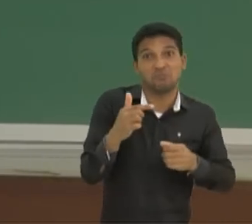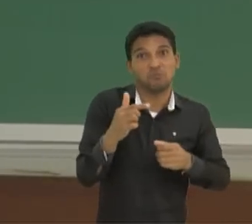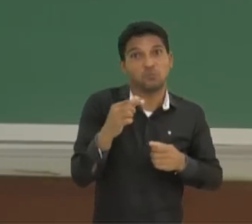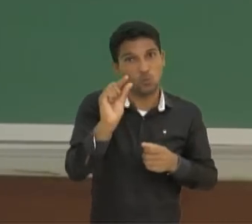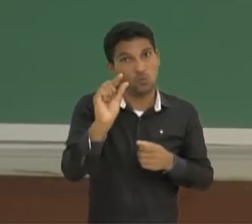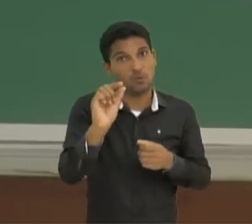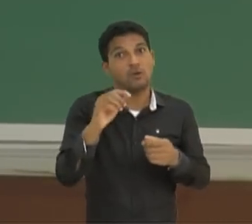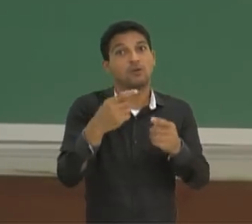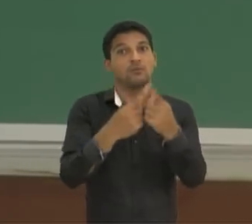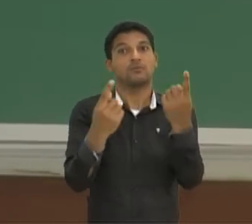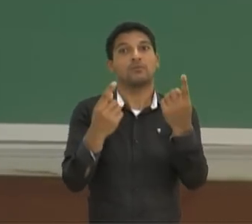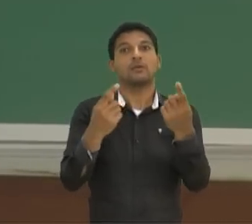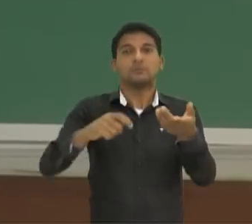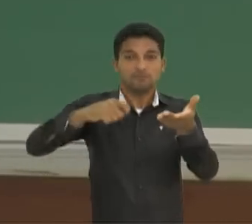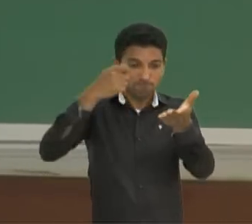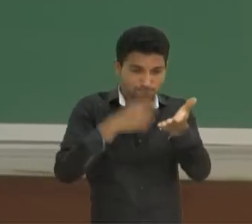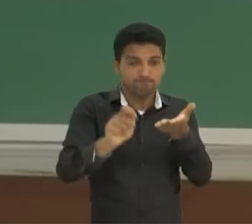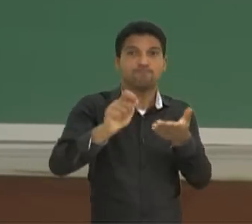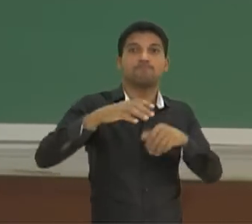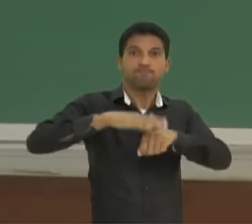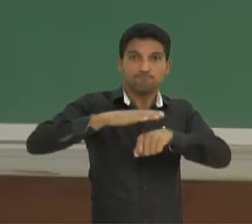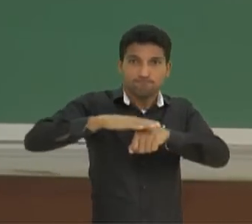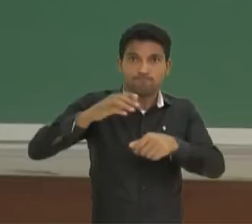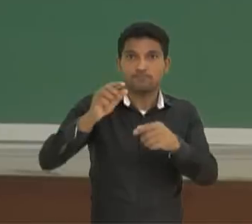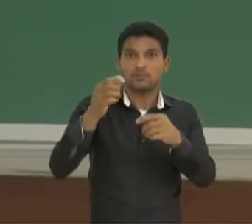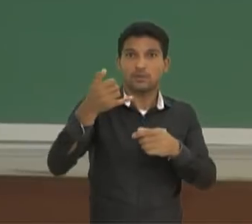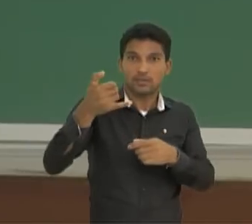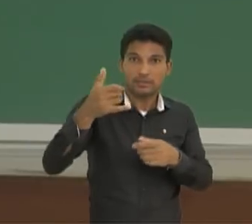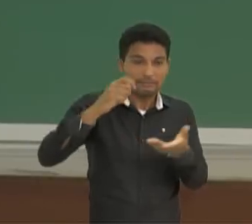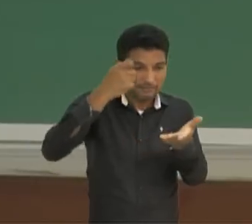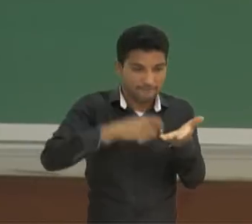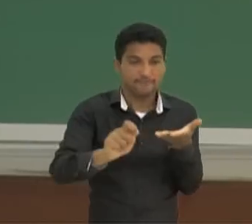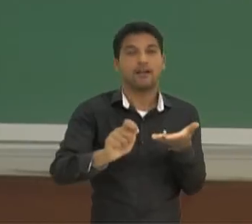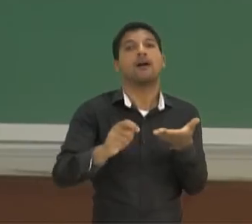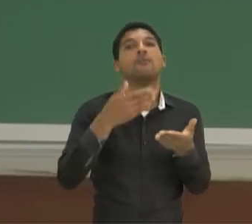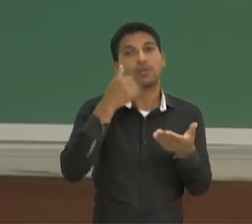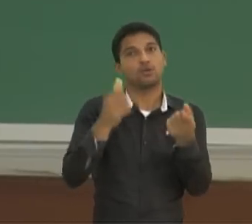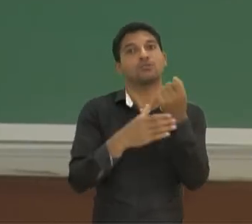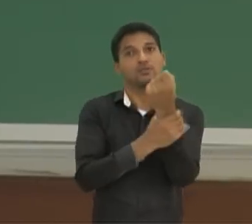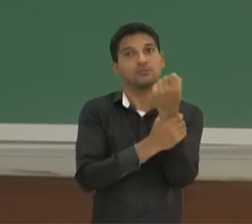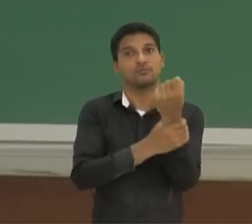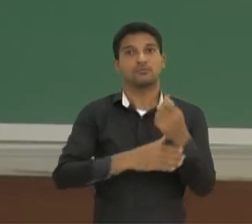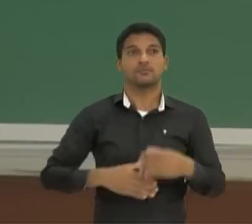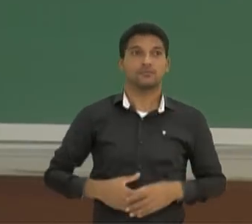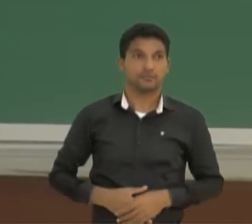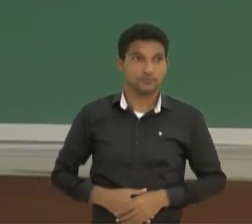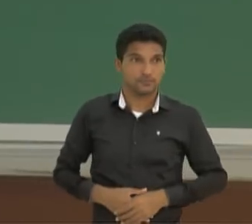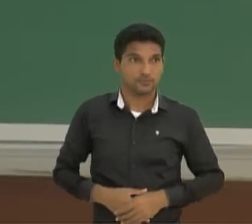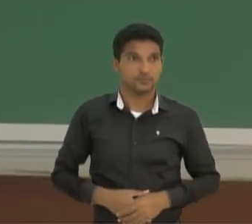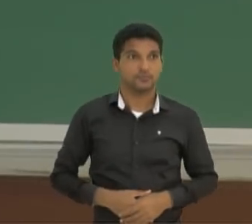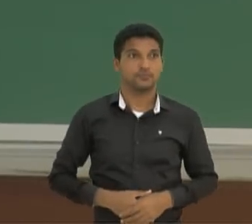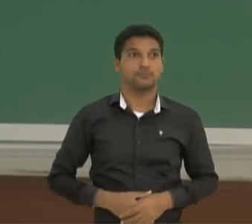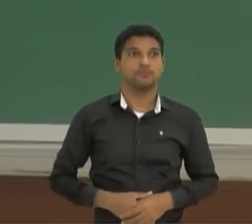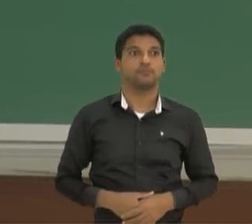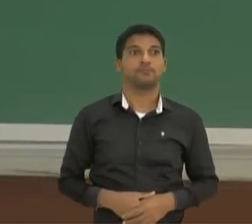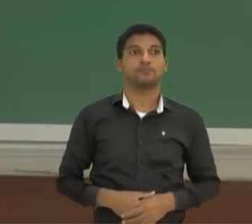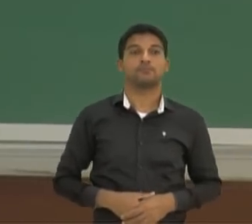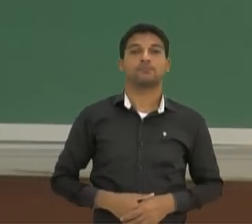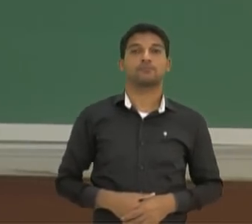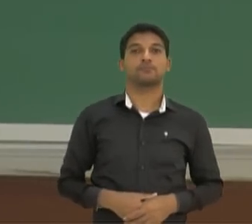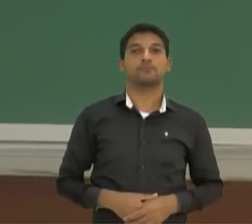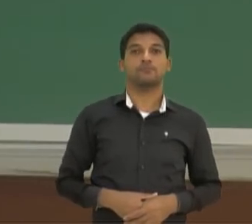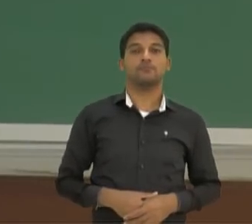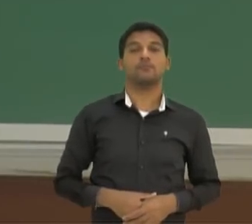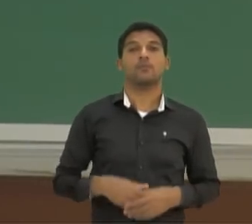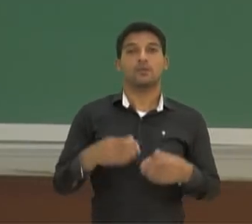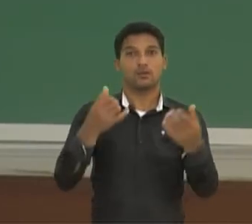colocar anexos e documentos, né, caso seja necessário, colocar algo como prova de que você está certo quando se trata de uma reclamatória, né?